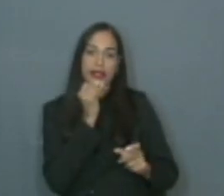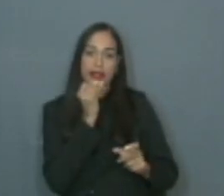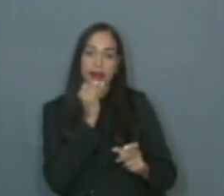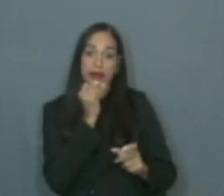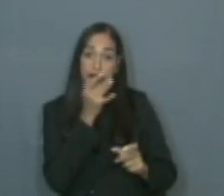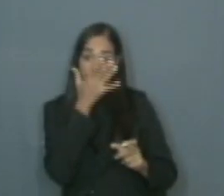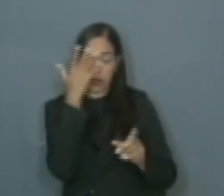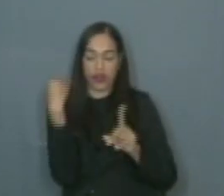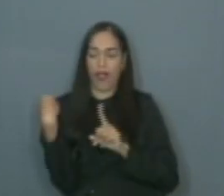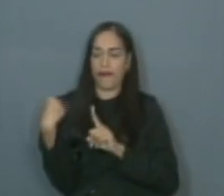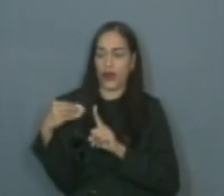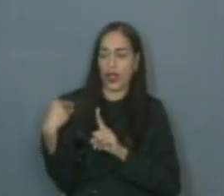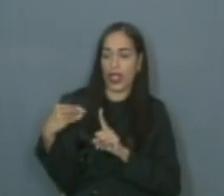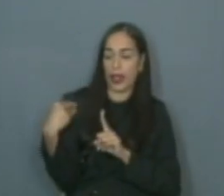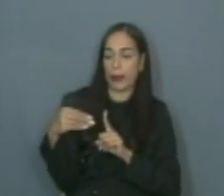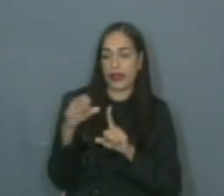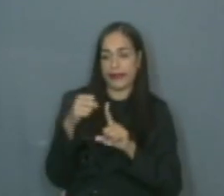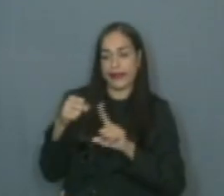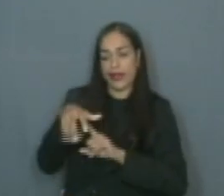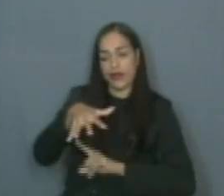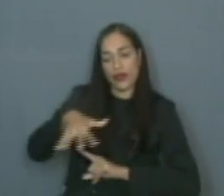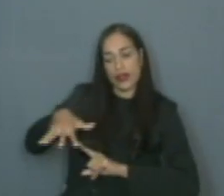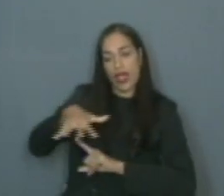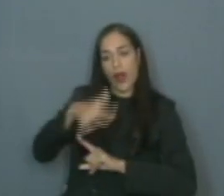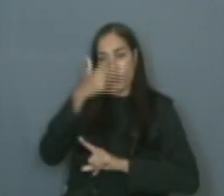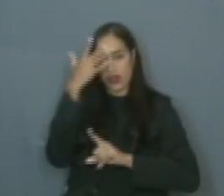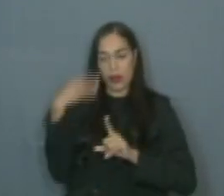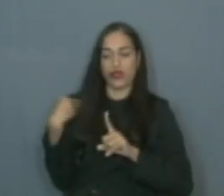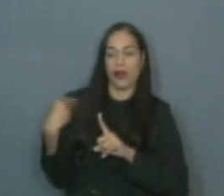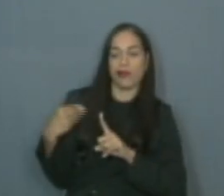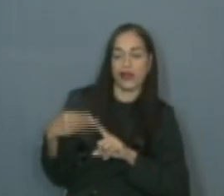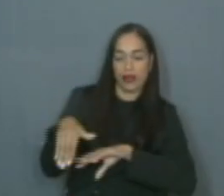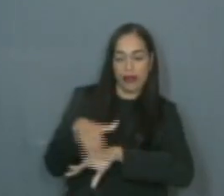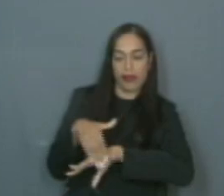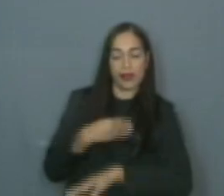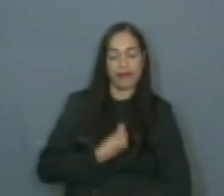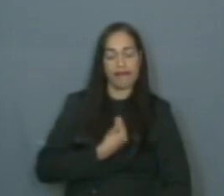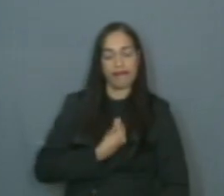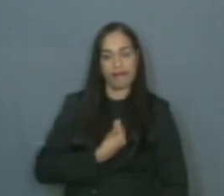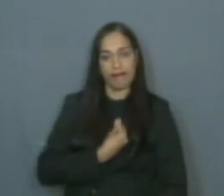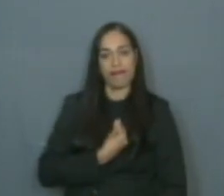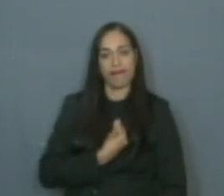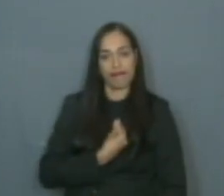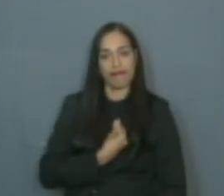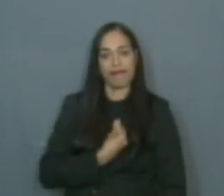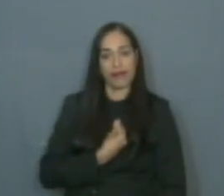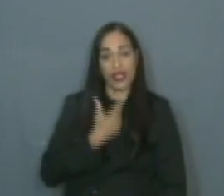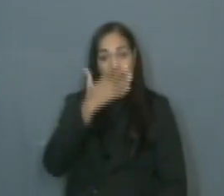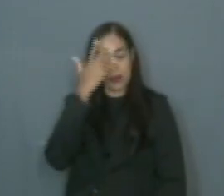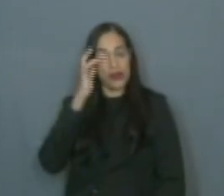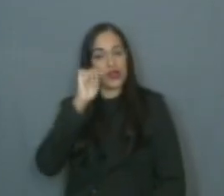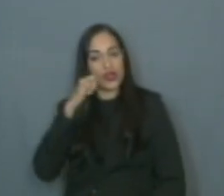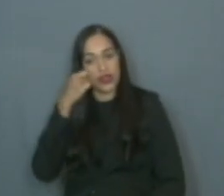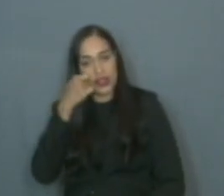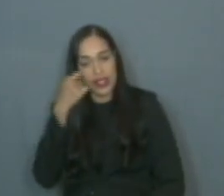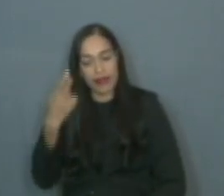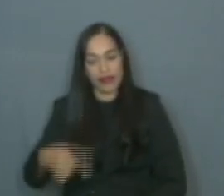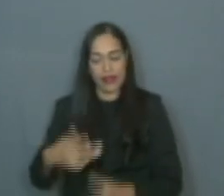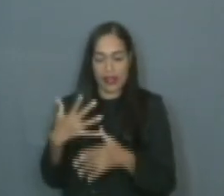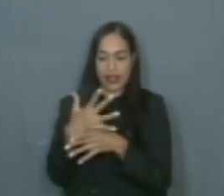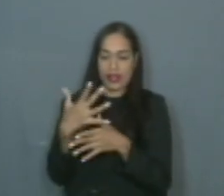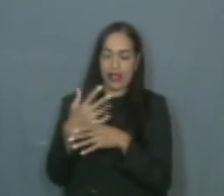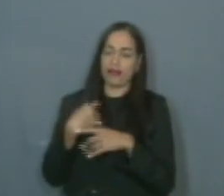pessoas em situação de vulnerabilidade social, das pessoas em situação de rua, das pessoas negras desta cidade